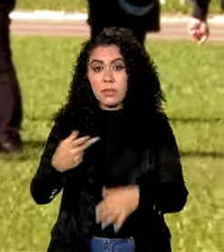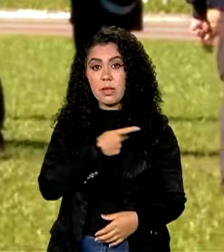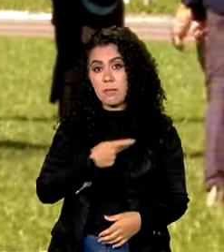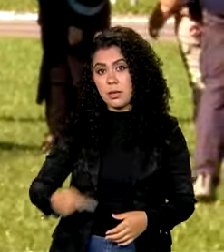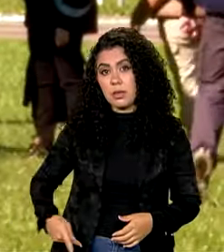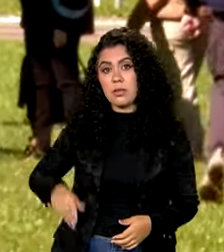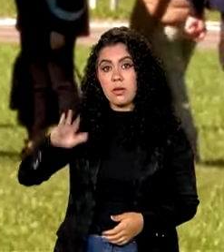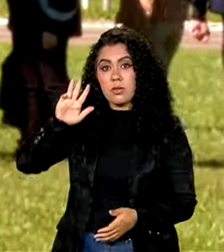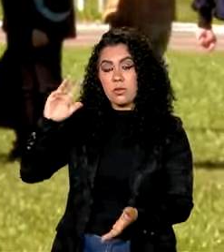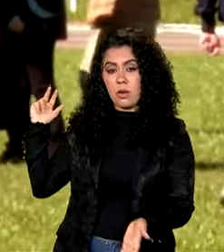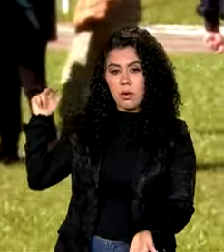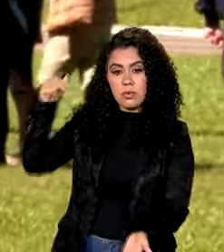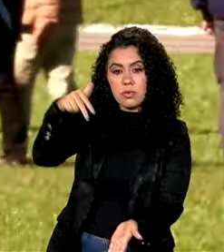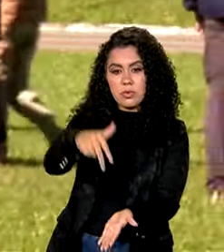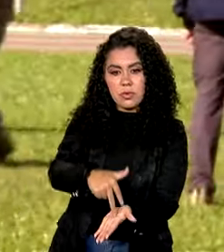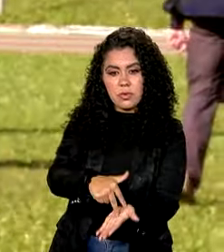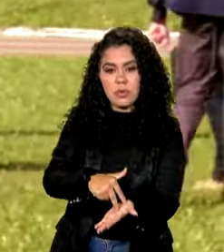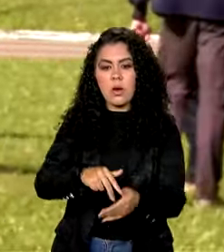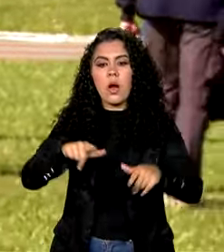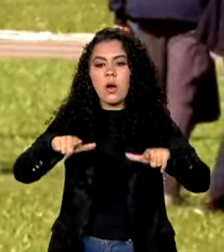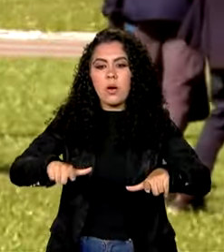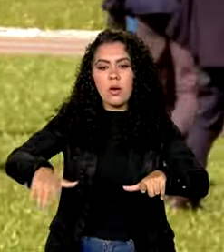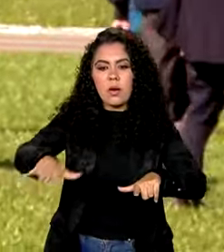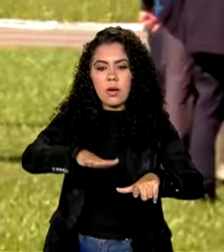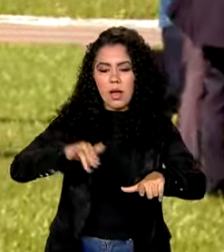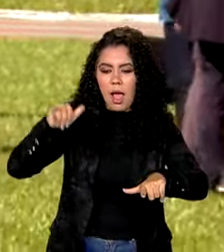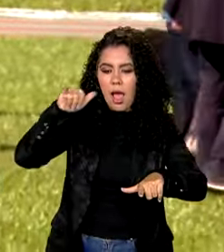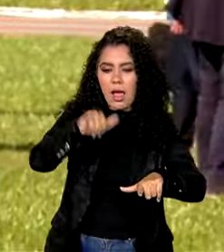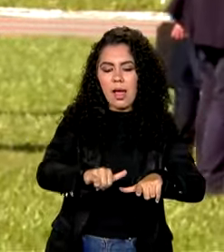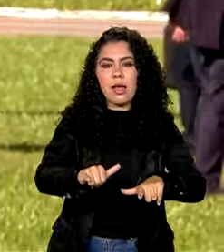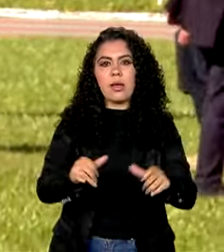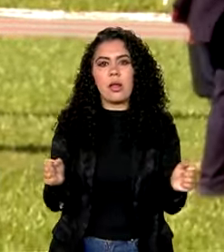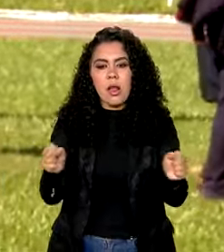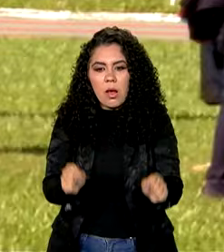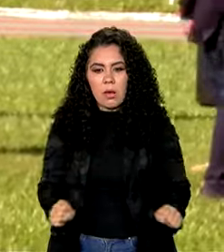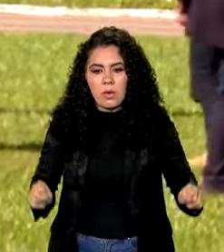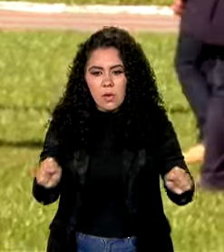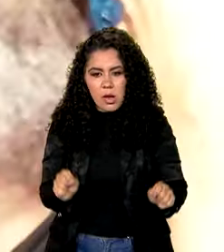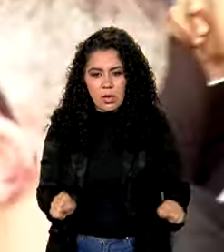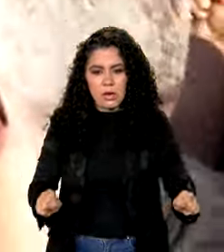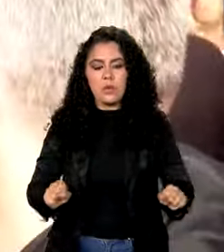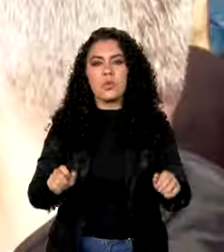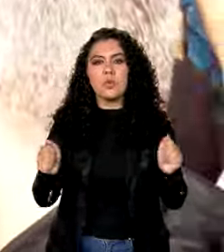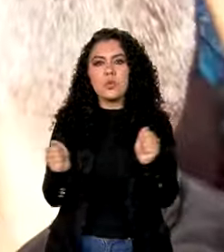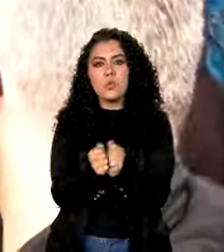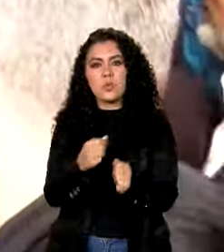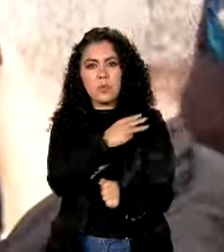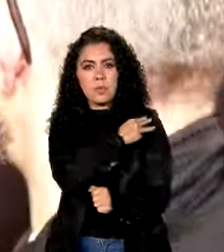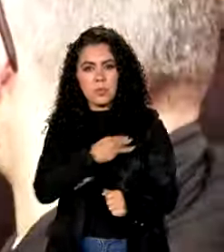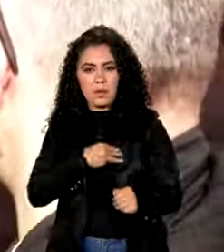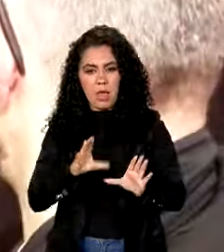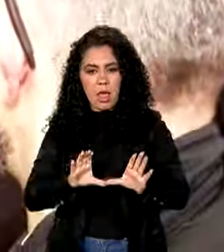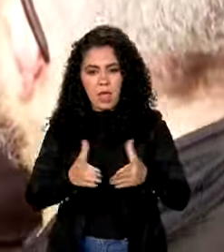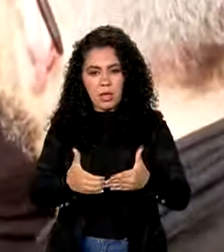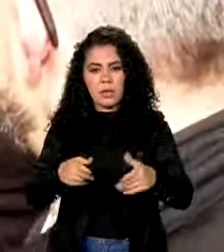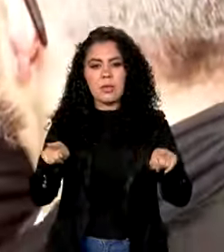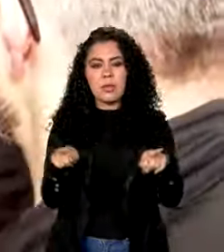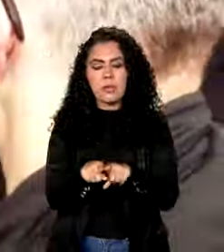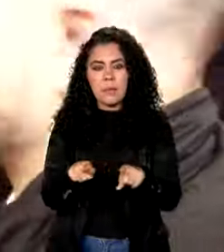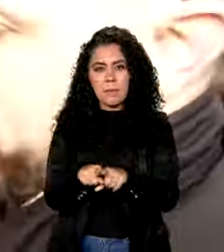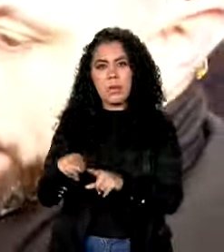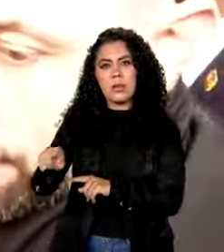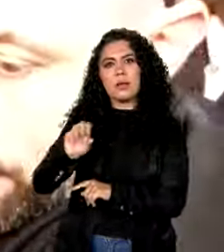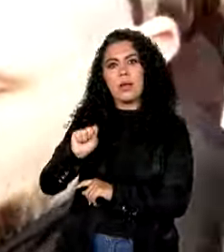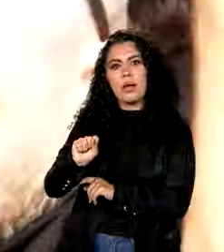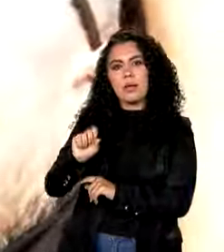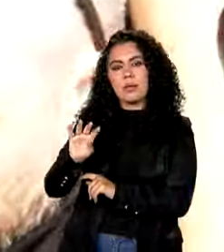presidente Lula desembarcou na base aérea de Canoas, ao lado de uma comitiva de ministros e do presidente do Supremo Tribunal Federal,